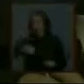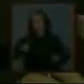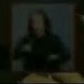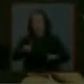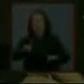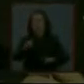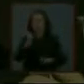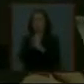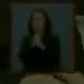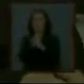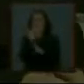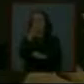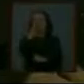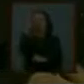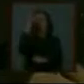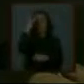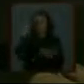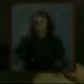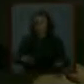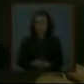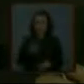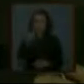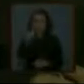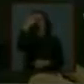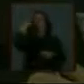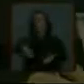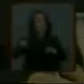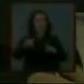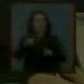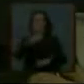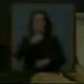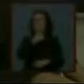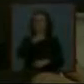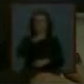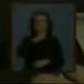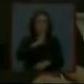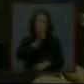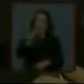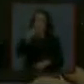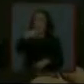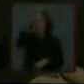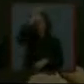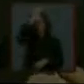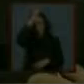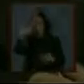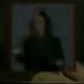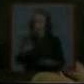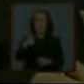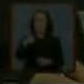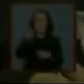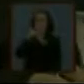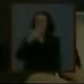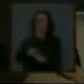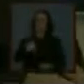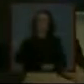alguns sacerdotes, que não estão de acordo com decisões dos bispos, com decisões do Papa, que não subscrevem a